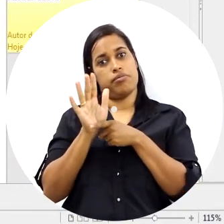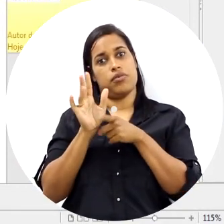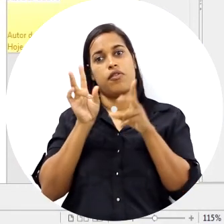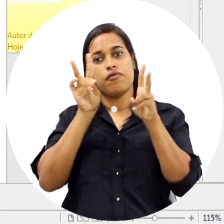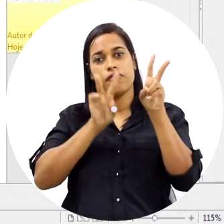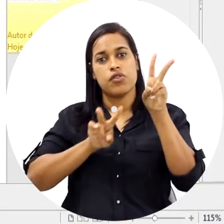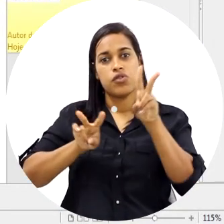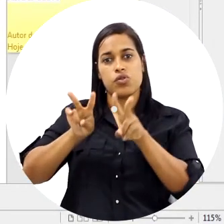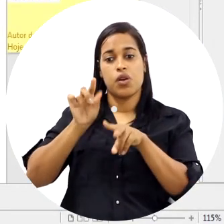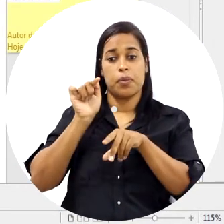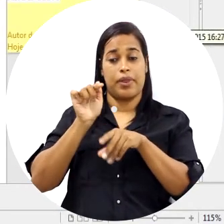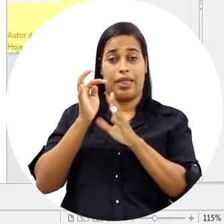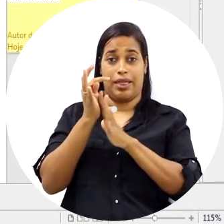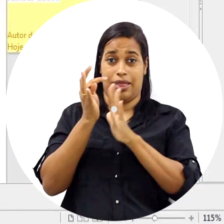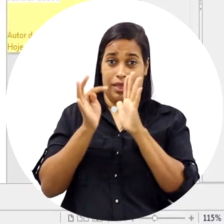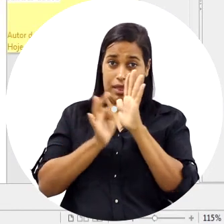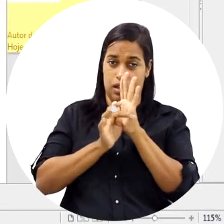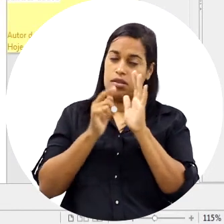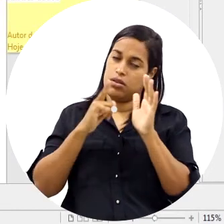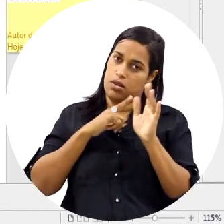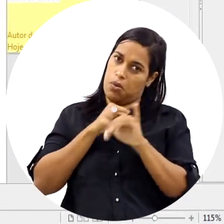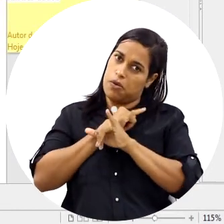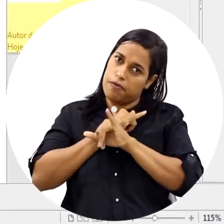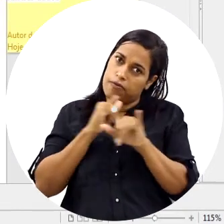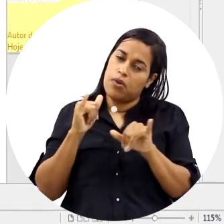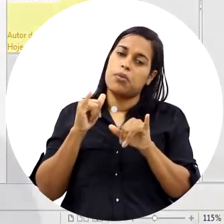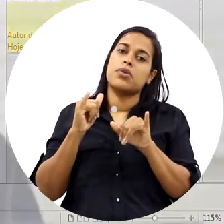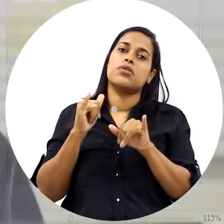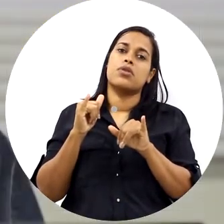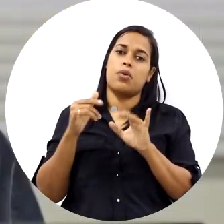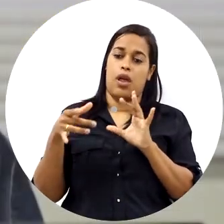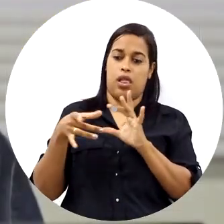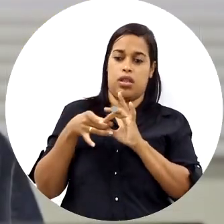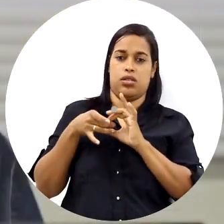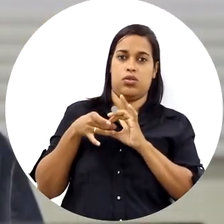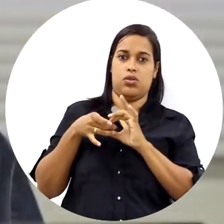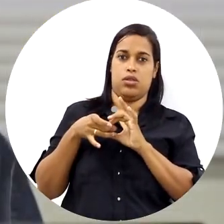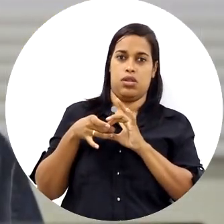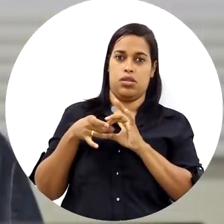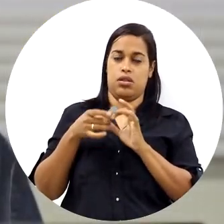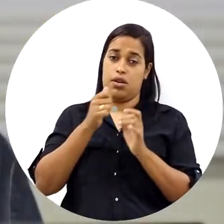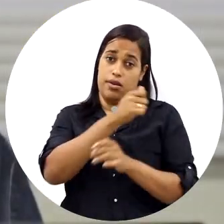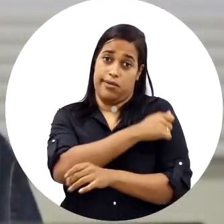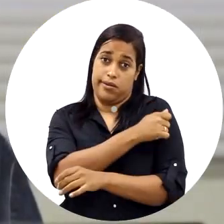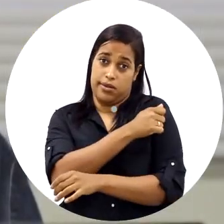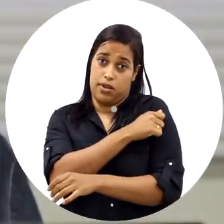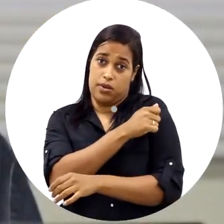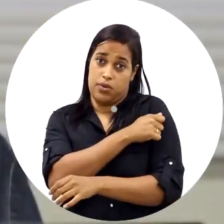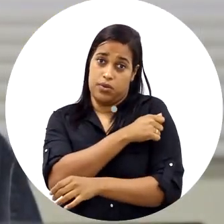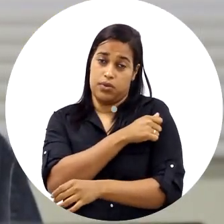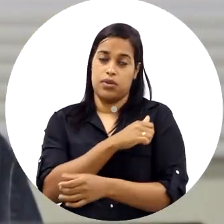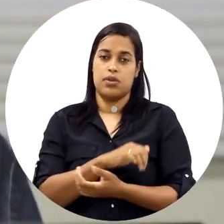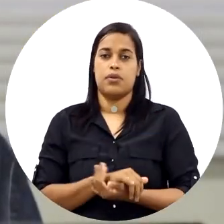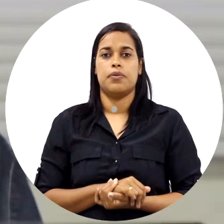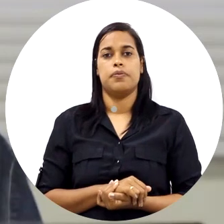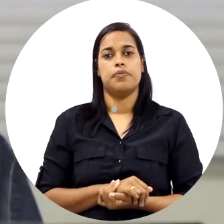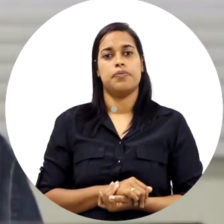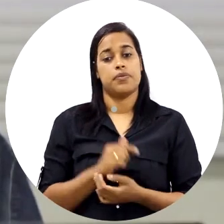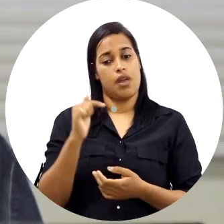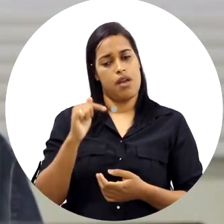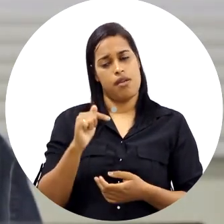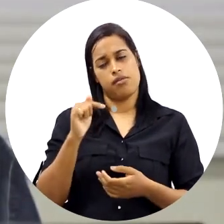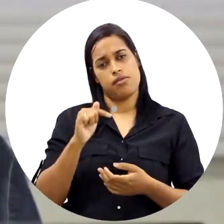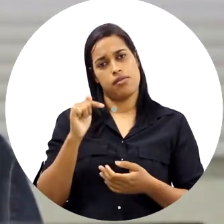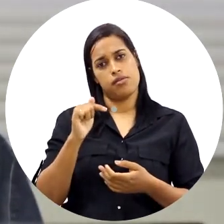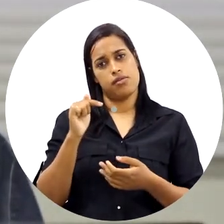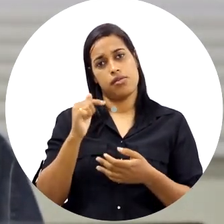visualmente aqui que essa parte do texto tem uma informação relacionada. Então, caros alunos, são essas